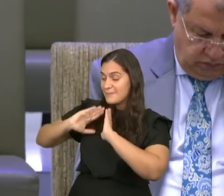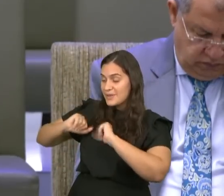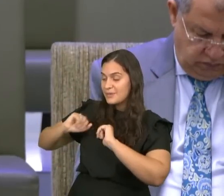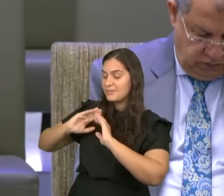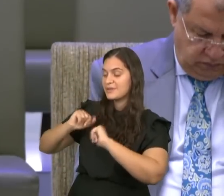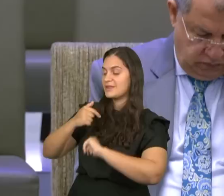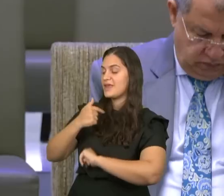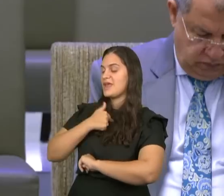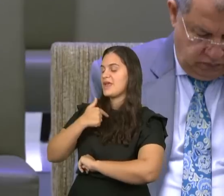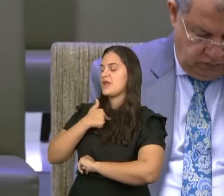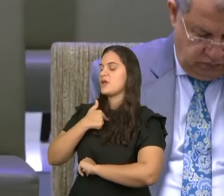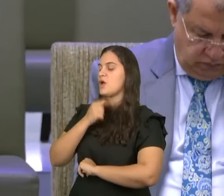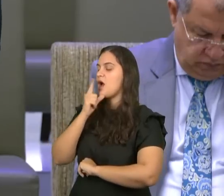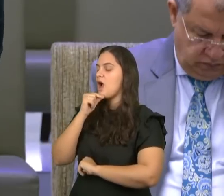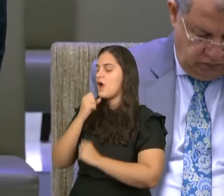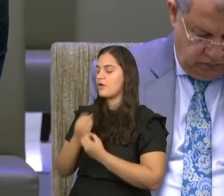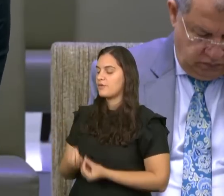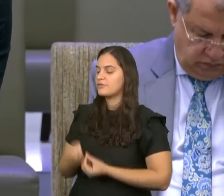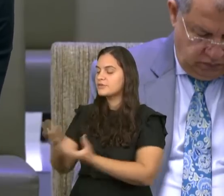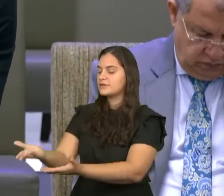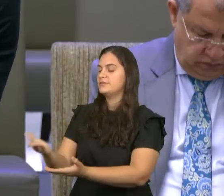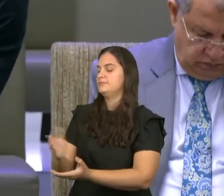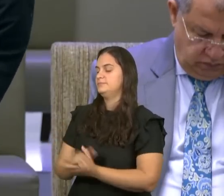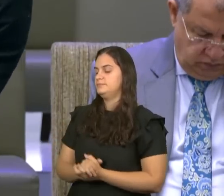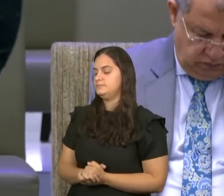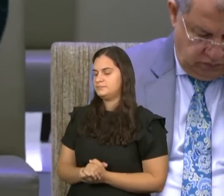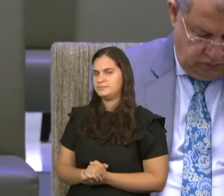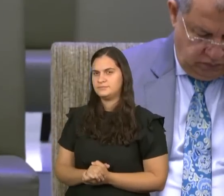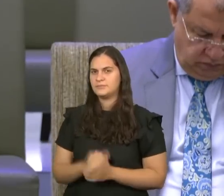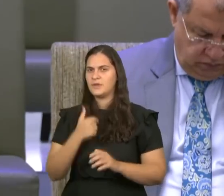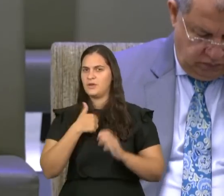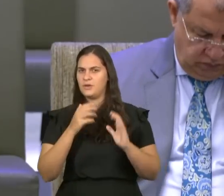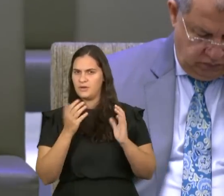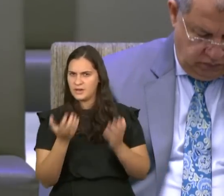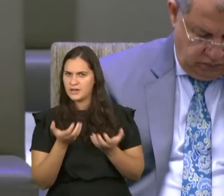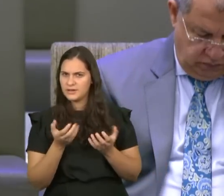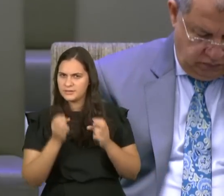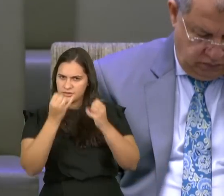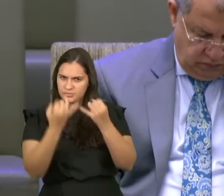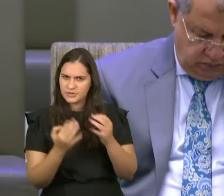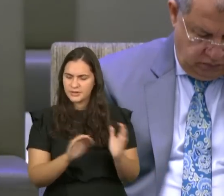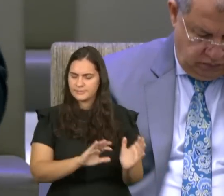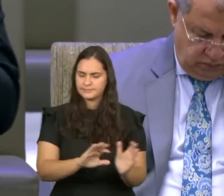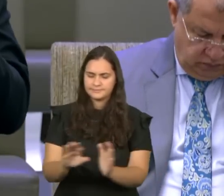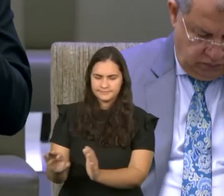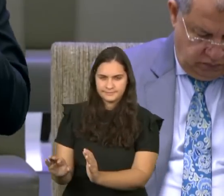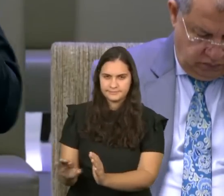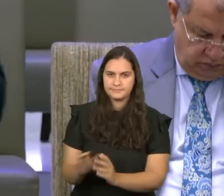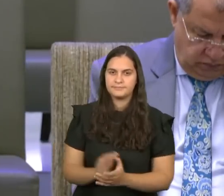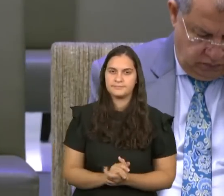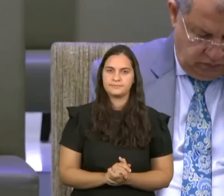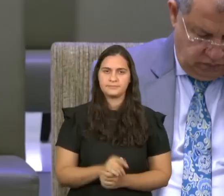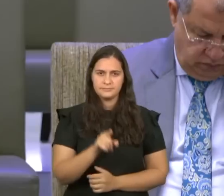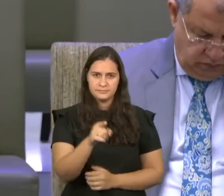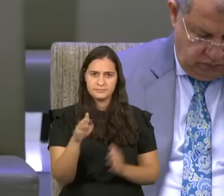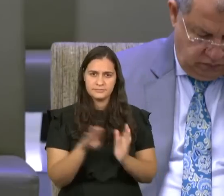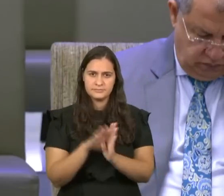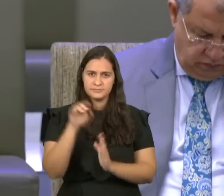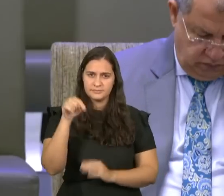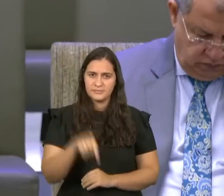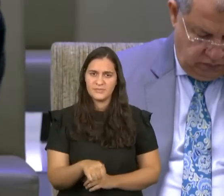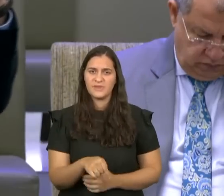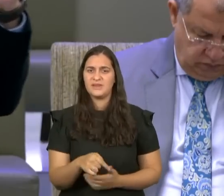e eu lhe daria a água viva Quero abrir um parêntese para você que chegou aqui naquela condição